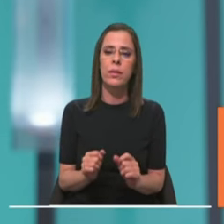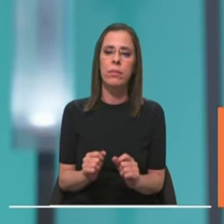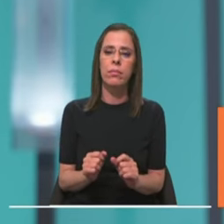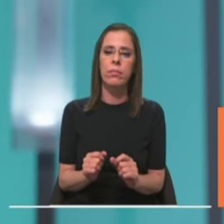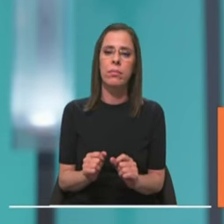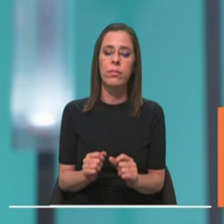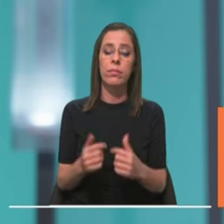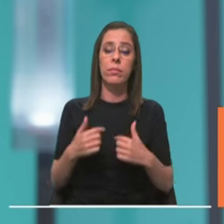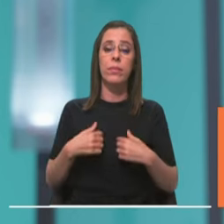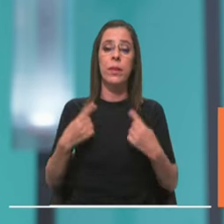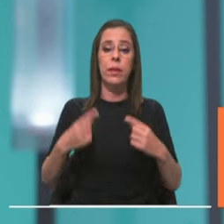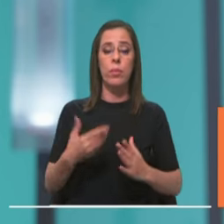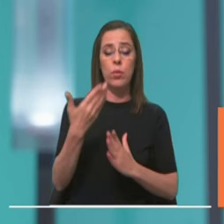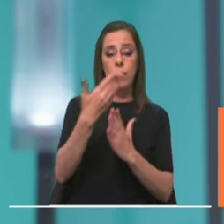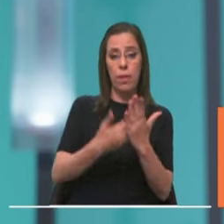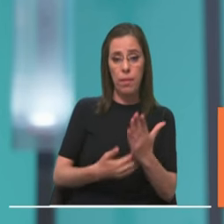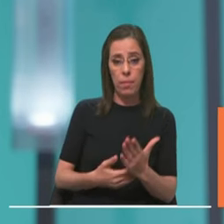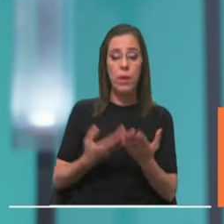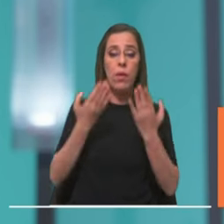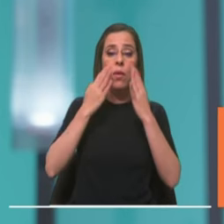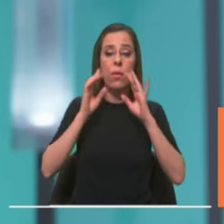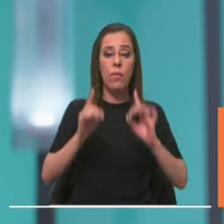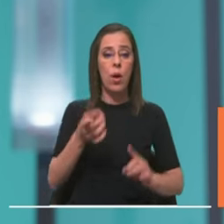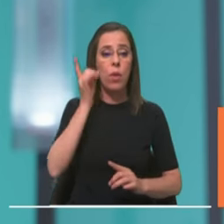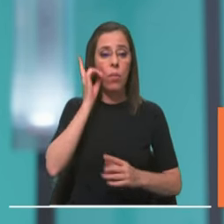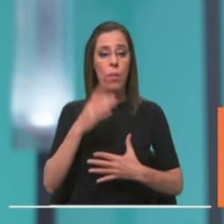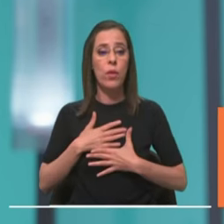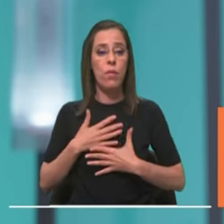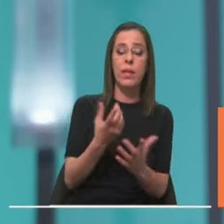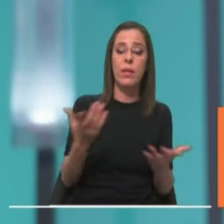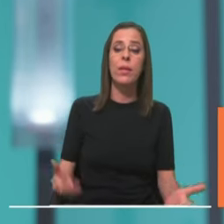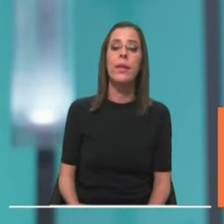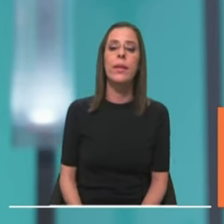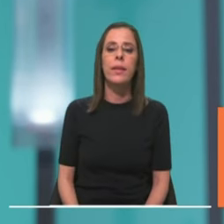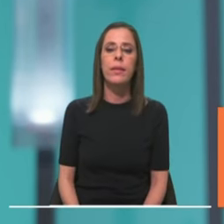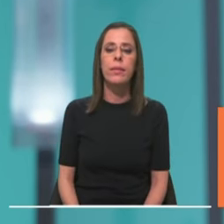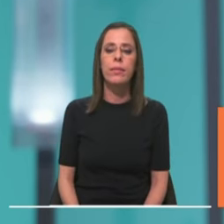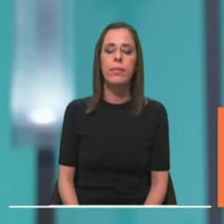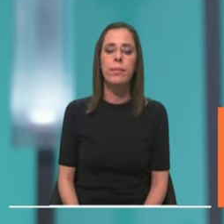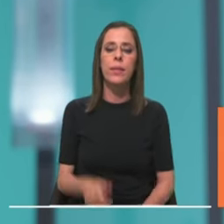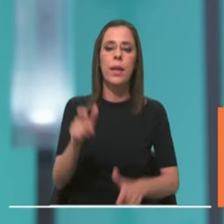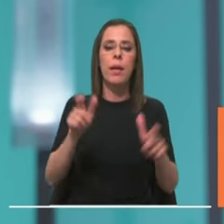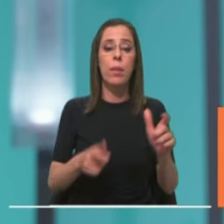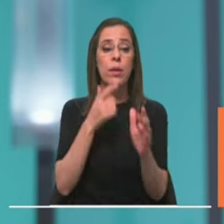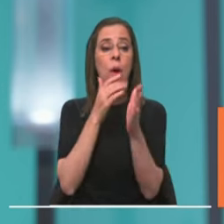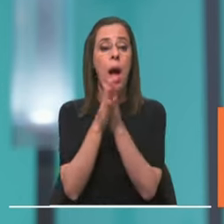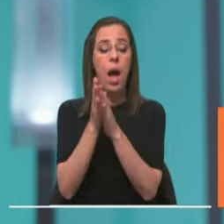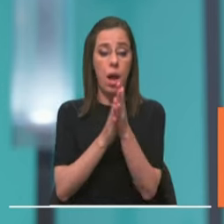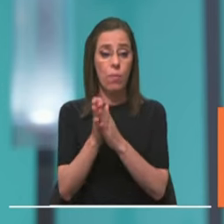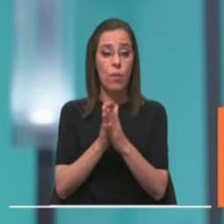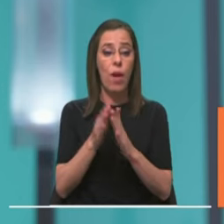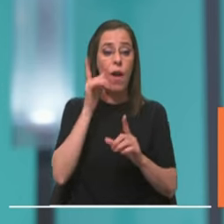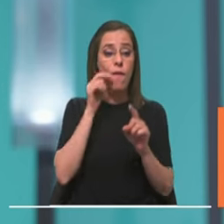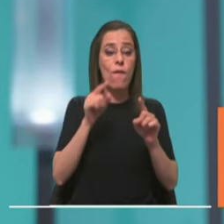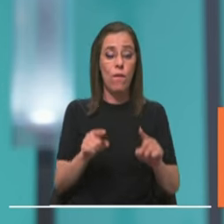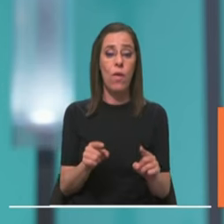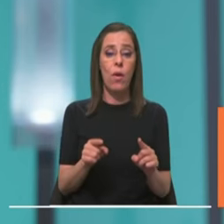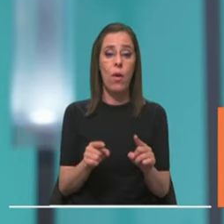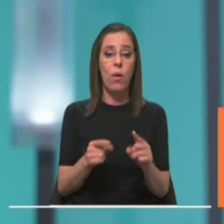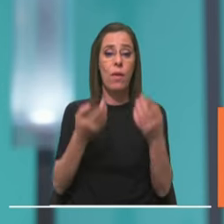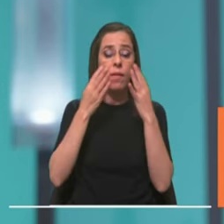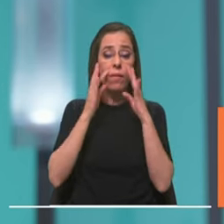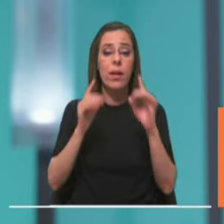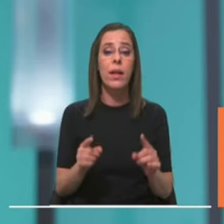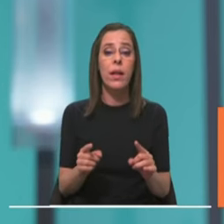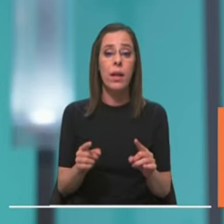Foi, nós temos uma página, né, que no Facebook, que é os Bombeiros Voluntários do Bom Barral, e em que pessoas aproveitavam essas fotografias onde tem no